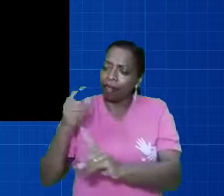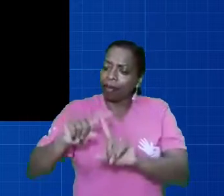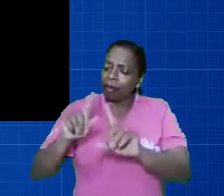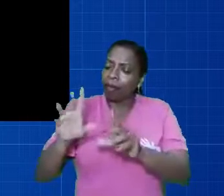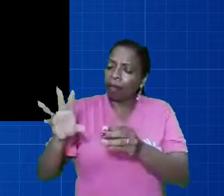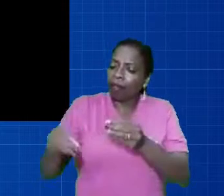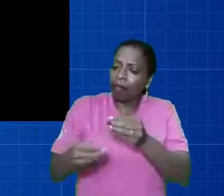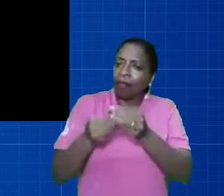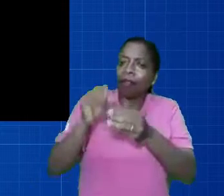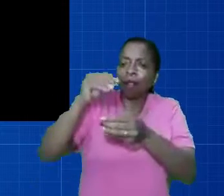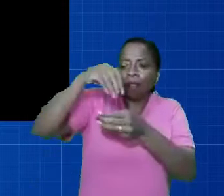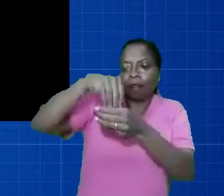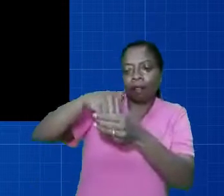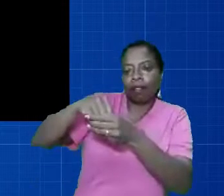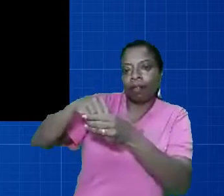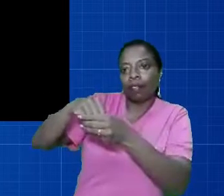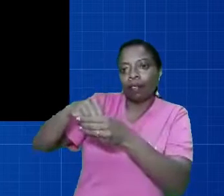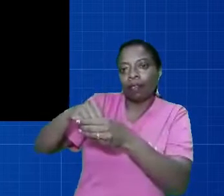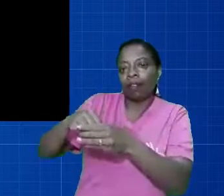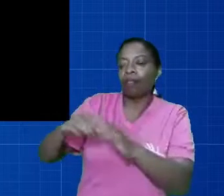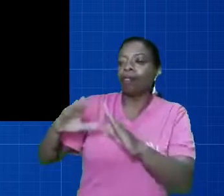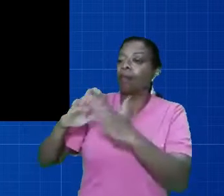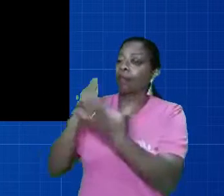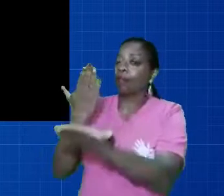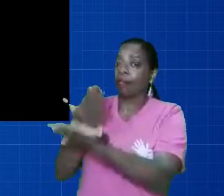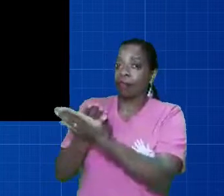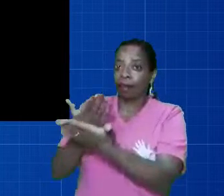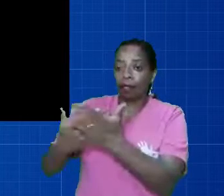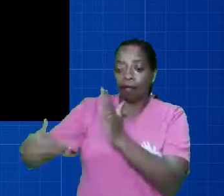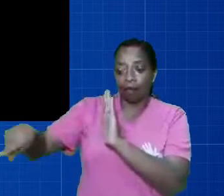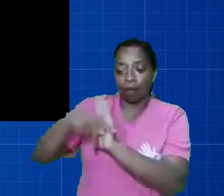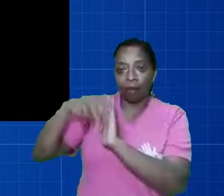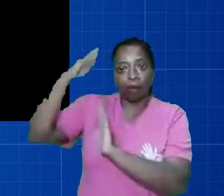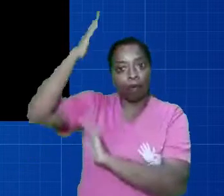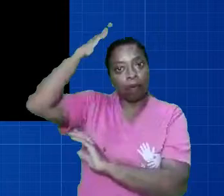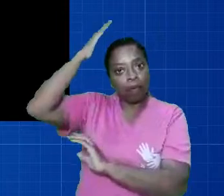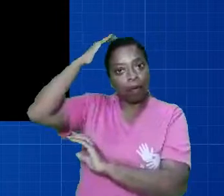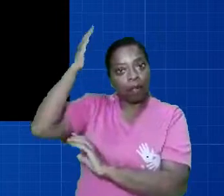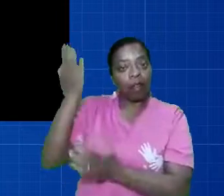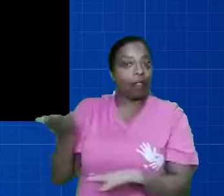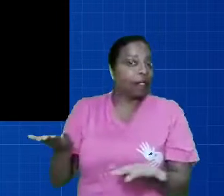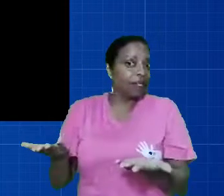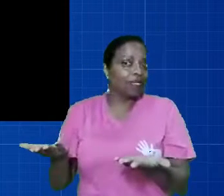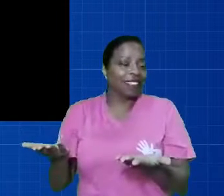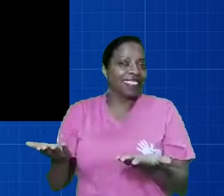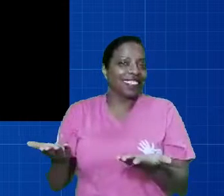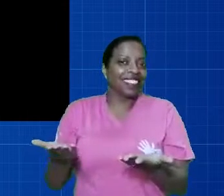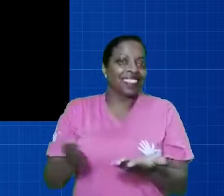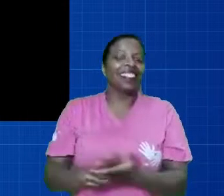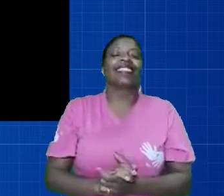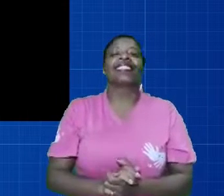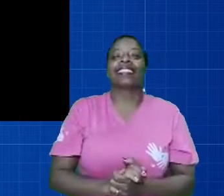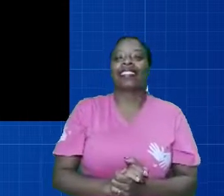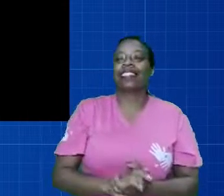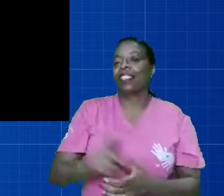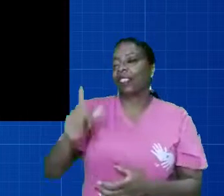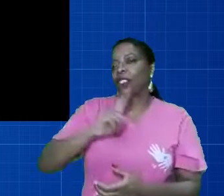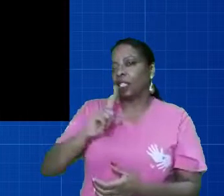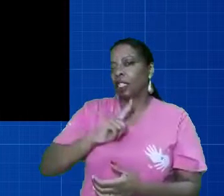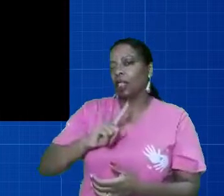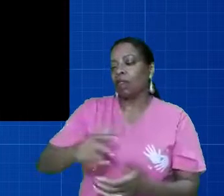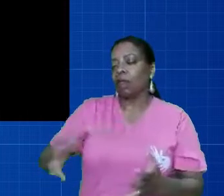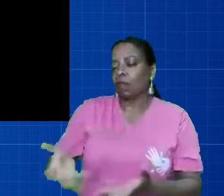Arte do Rio de Janeiro. O Guido Viaro, foi um incentivador das primeiras experiências ali